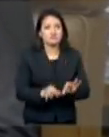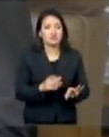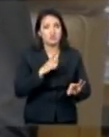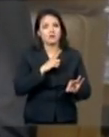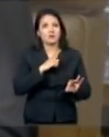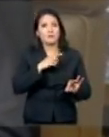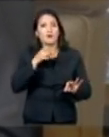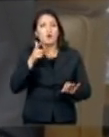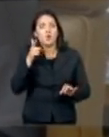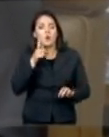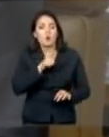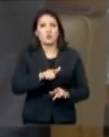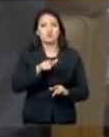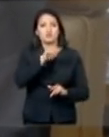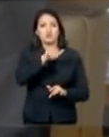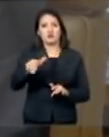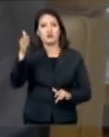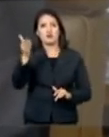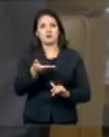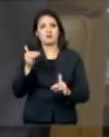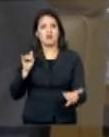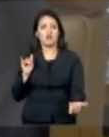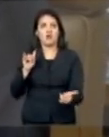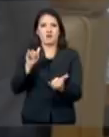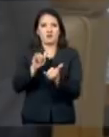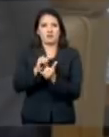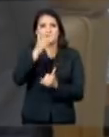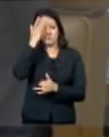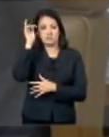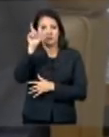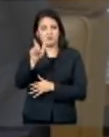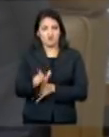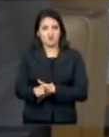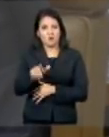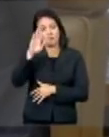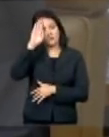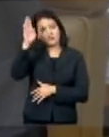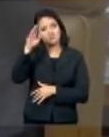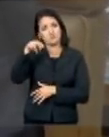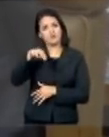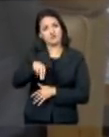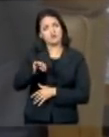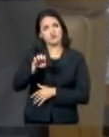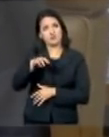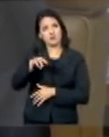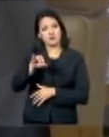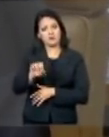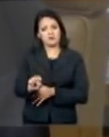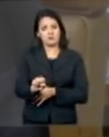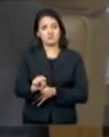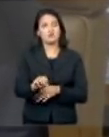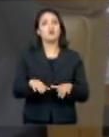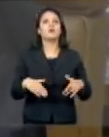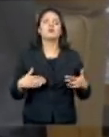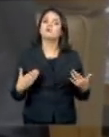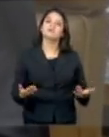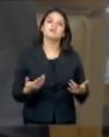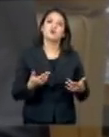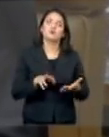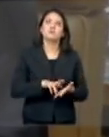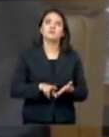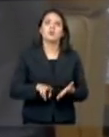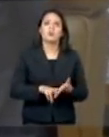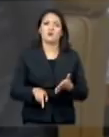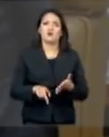ao aliciado especificamente ao ora recorrido pode ser considerado como medida de impugnação ao